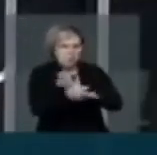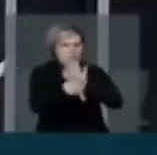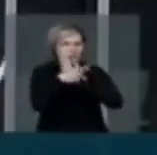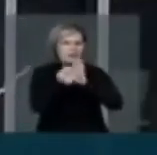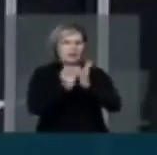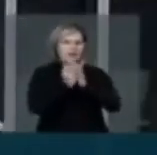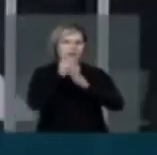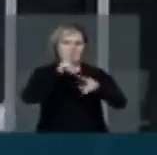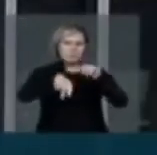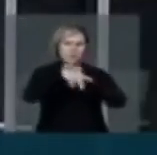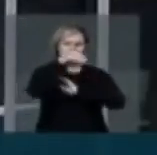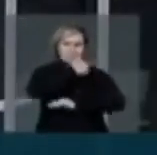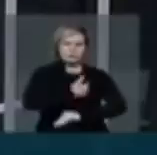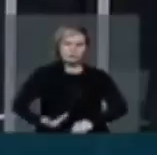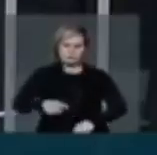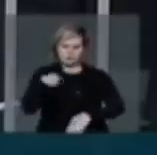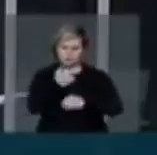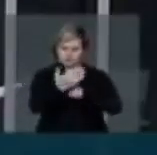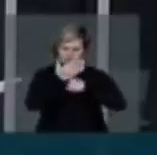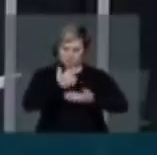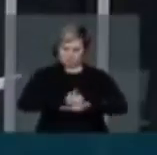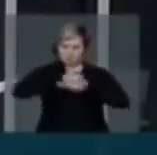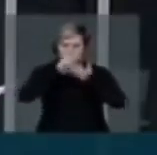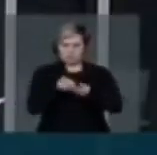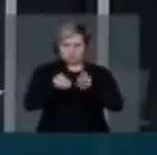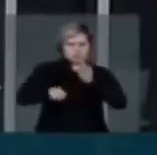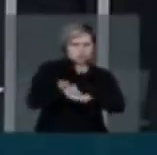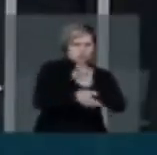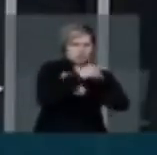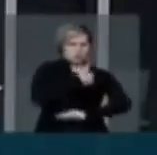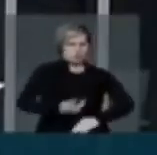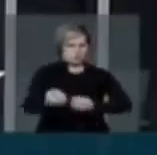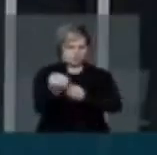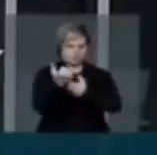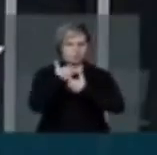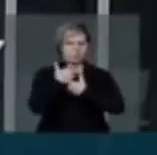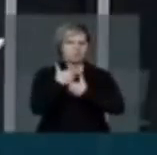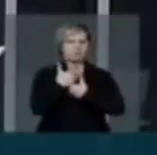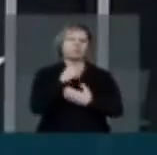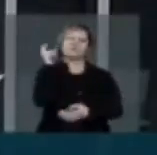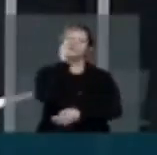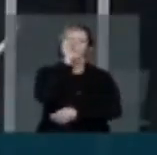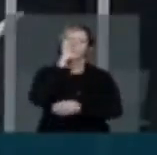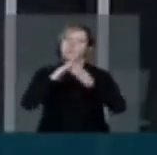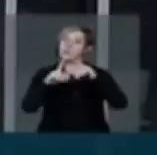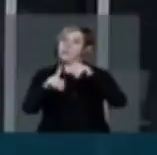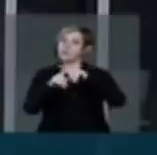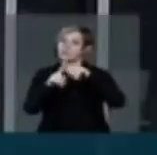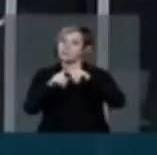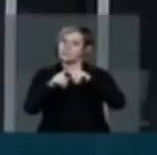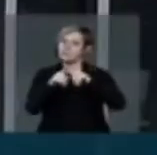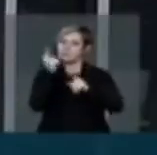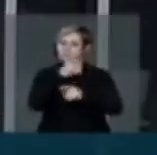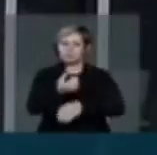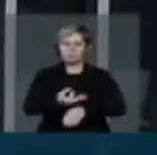nós estamos sendo fortalecidos pelos cofres públicos, isso é mentira. As igrejas sobrevivem das